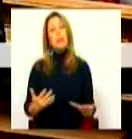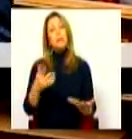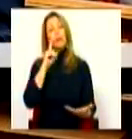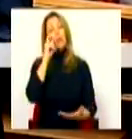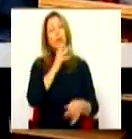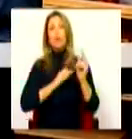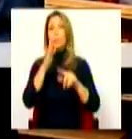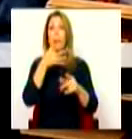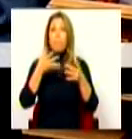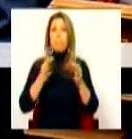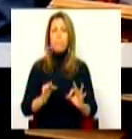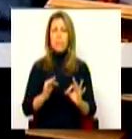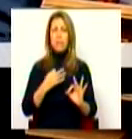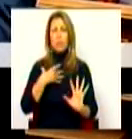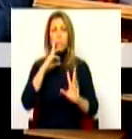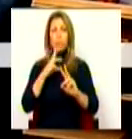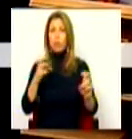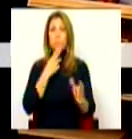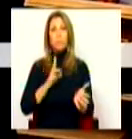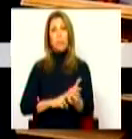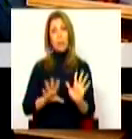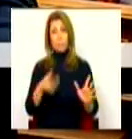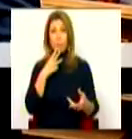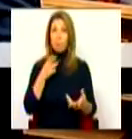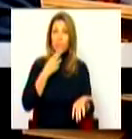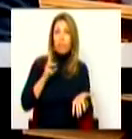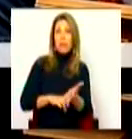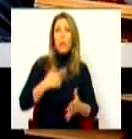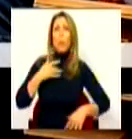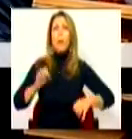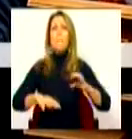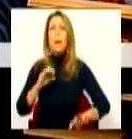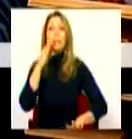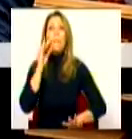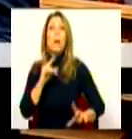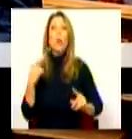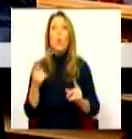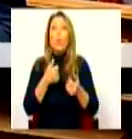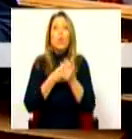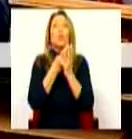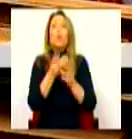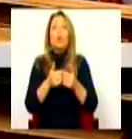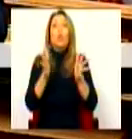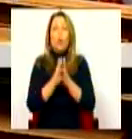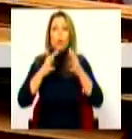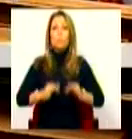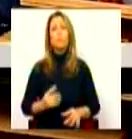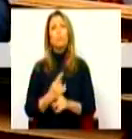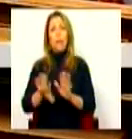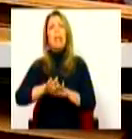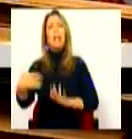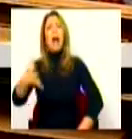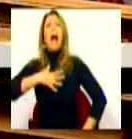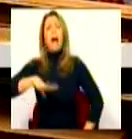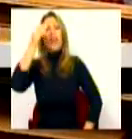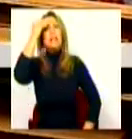verdade, mas a verdade de que se passou em todos os bancos, porque a direita tem sempre a vontade de saber o que se passa só na